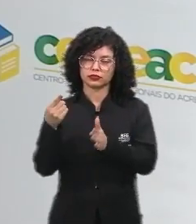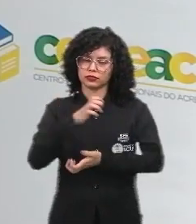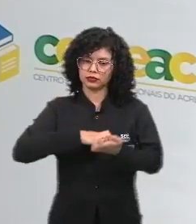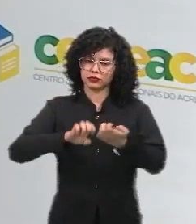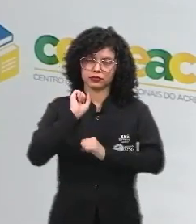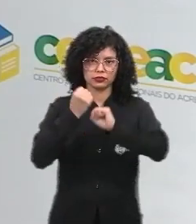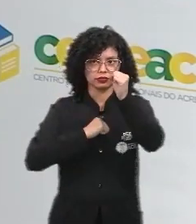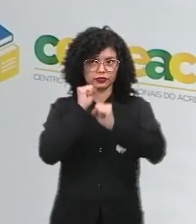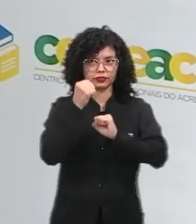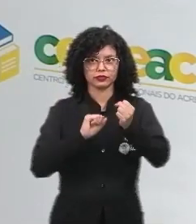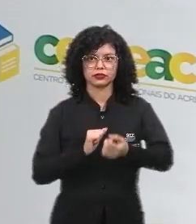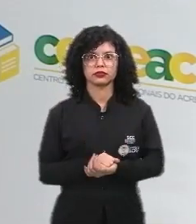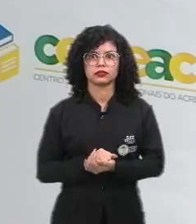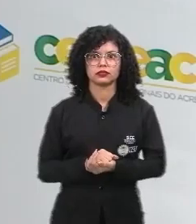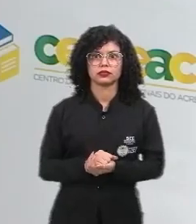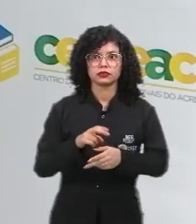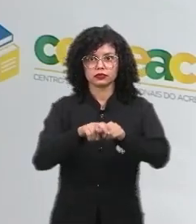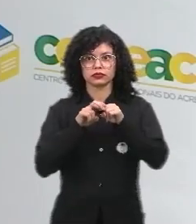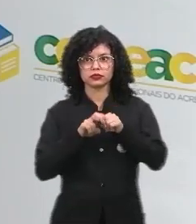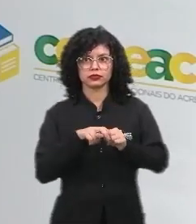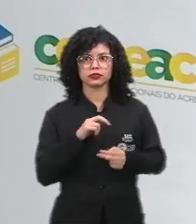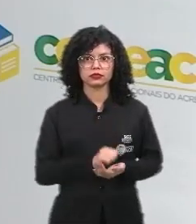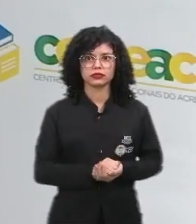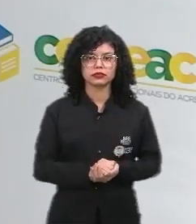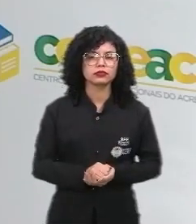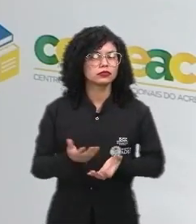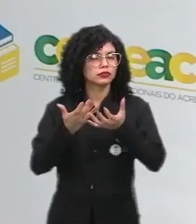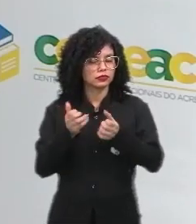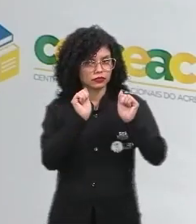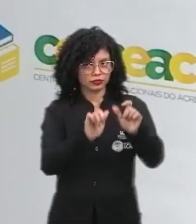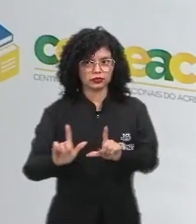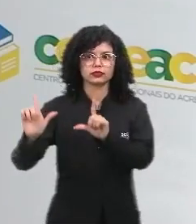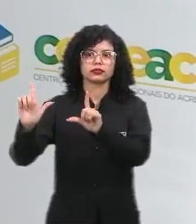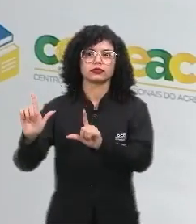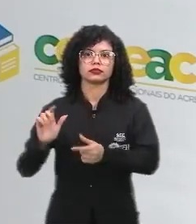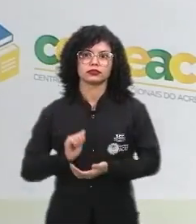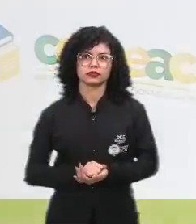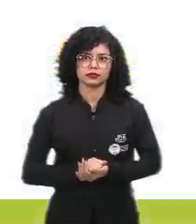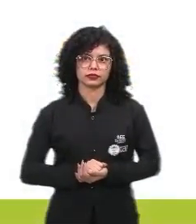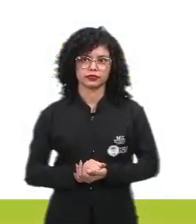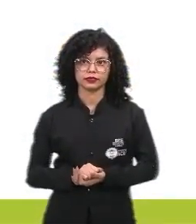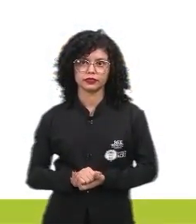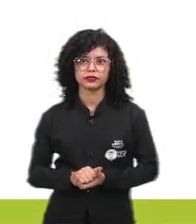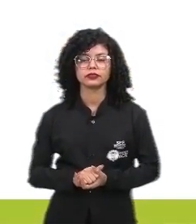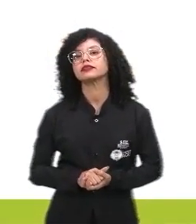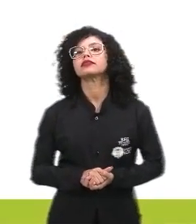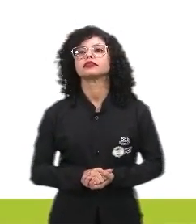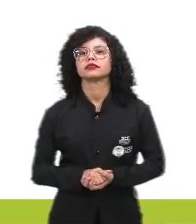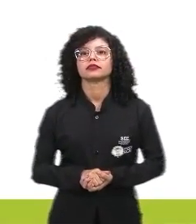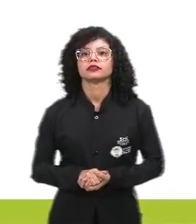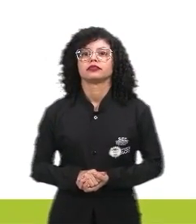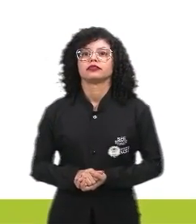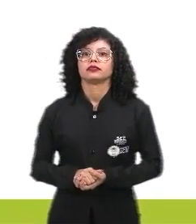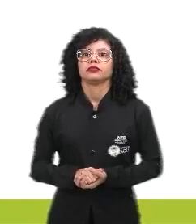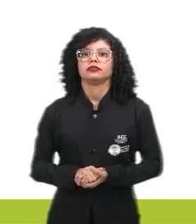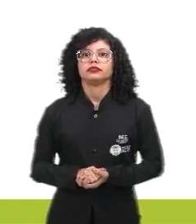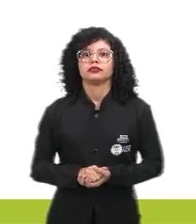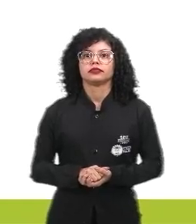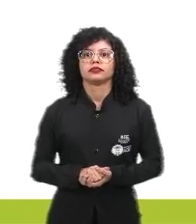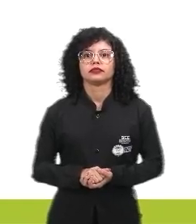Revolução Industrial. Por isso, eu quero que você me acompanhe nessa viagem. Vamos lá?